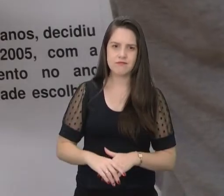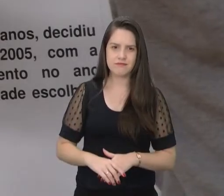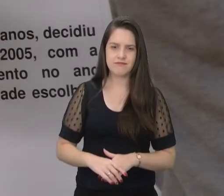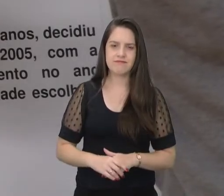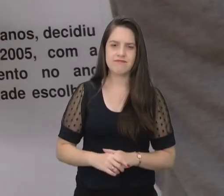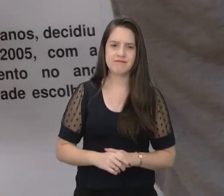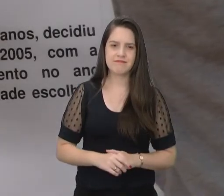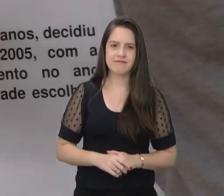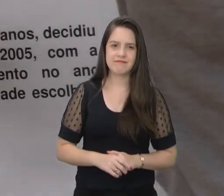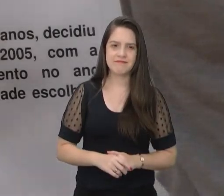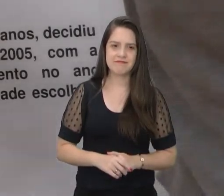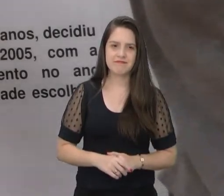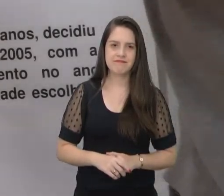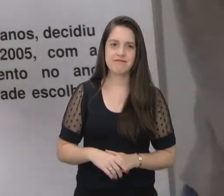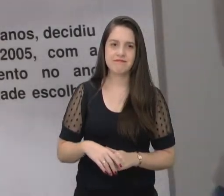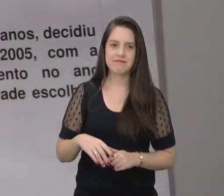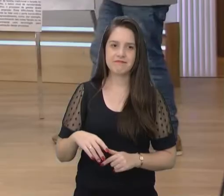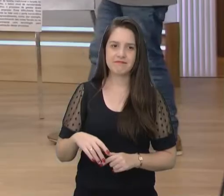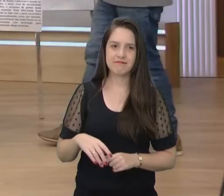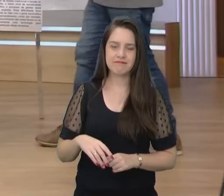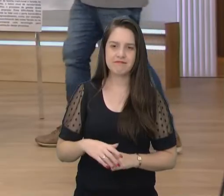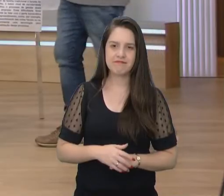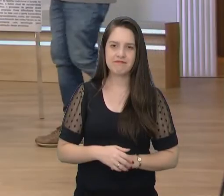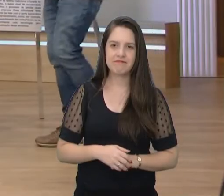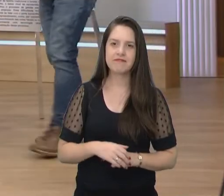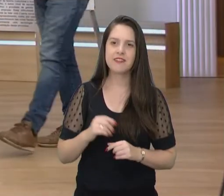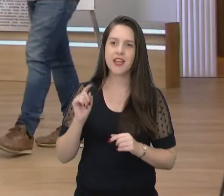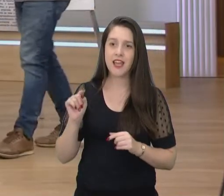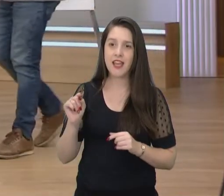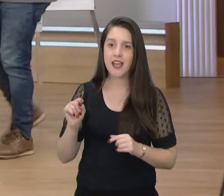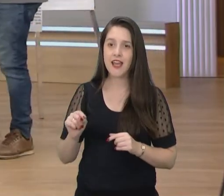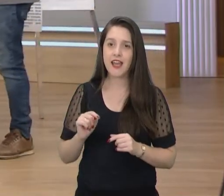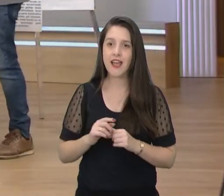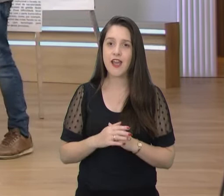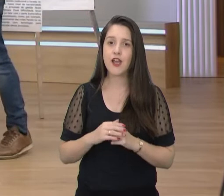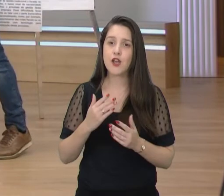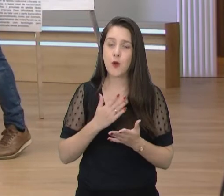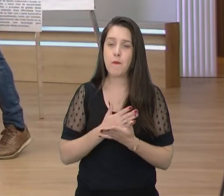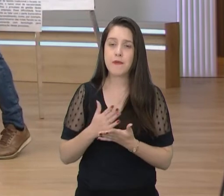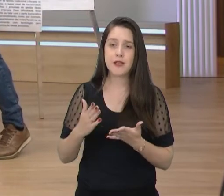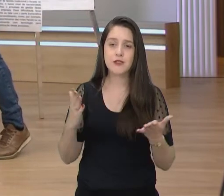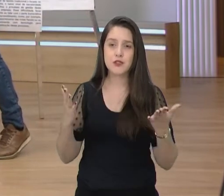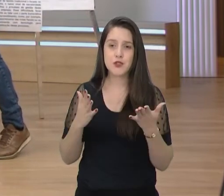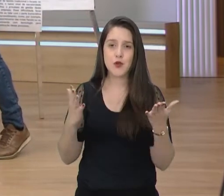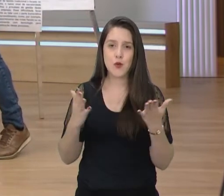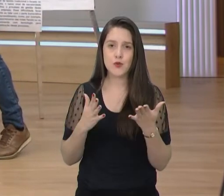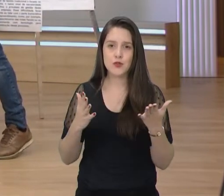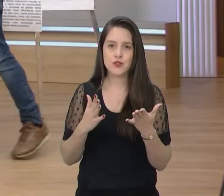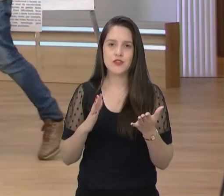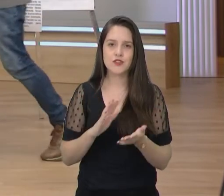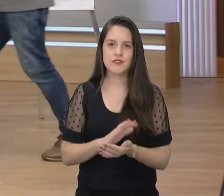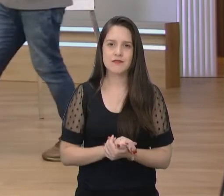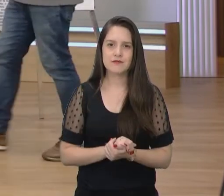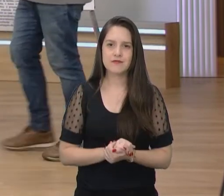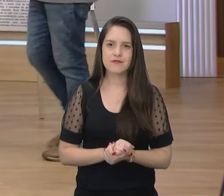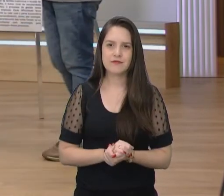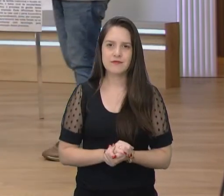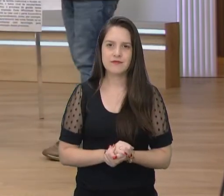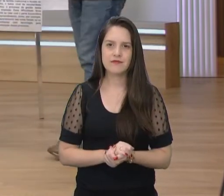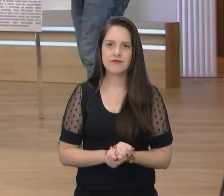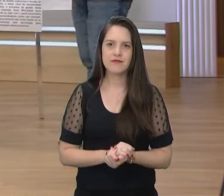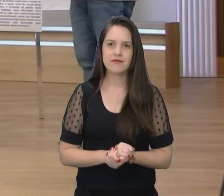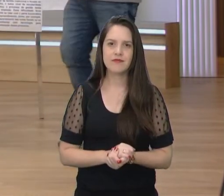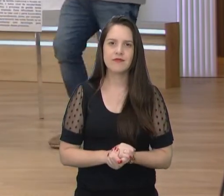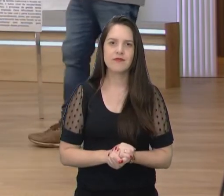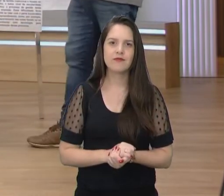Será? Porque eu achei bem Mas você sabe que o final de uma empresa pode ser o começo de outra, né? Ah, legal. Então a gente tem um começo e tem um